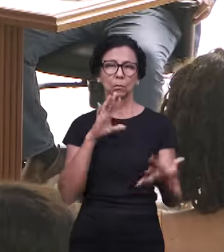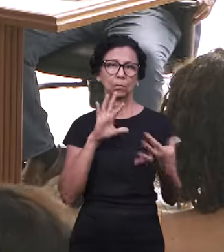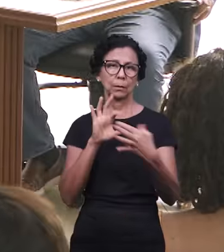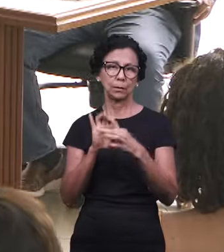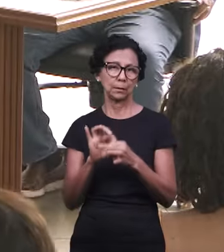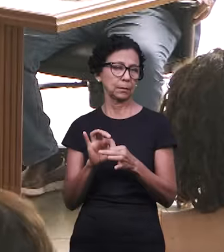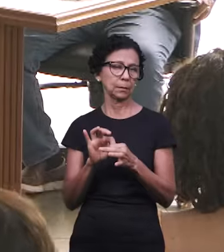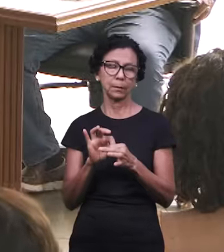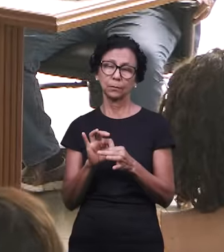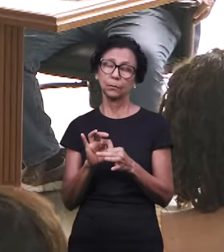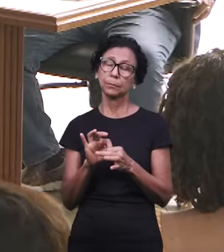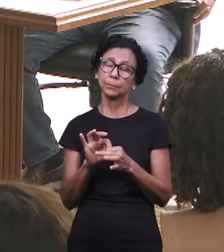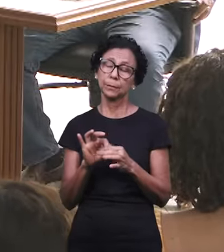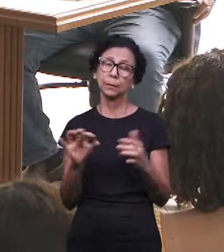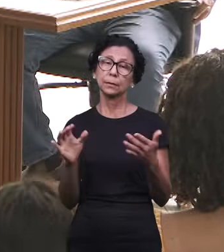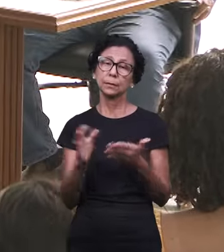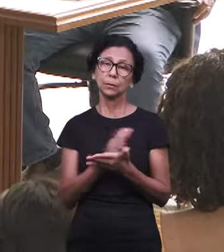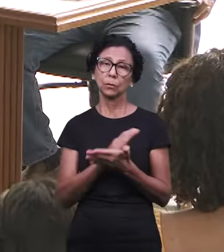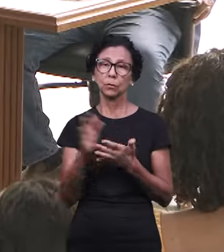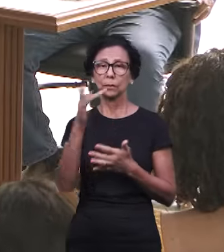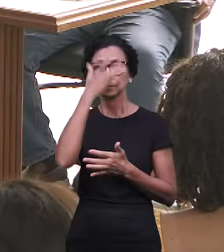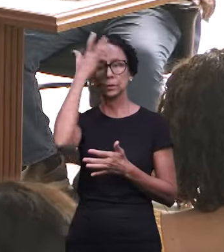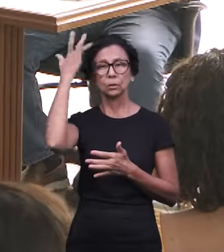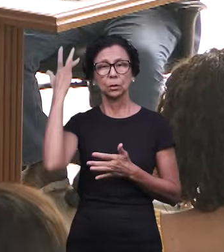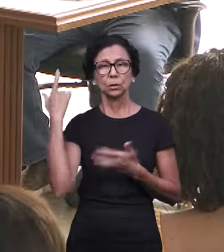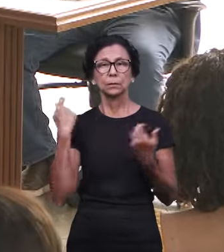que precisam de responder isso.